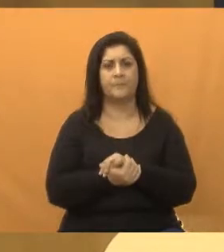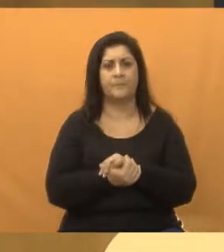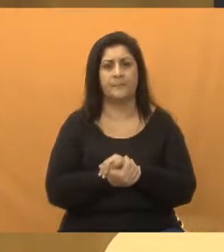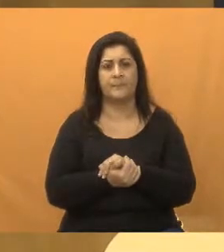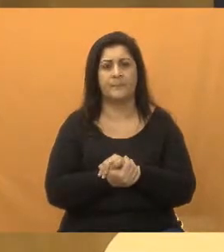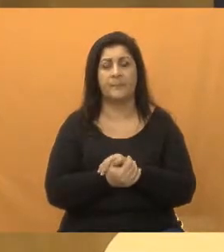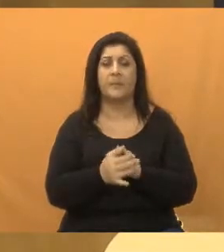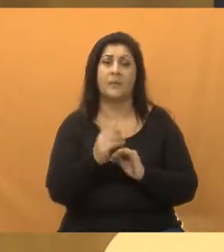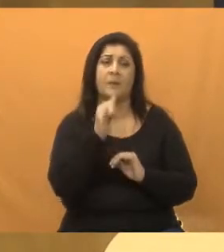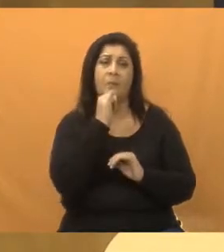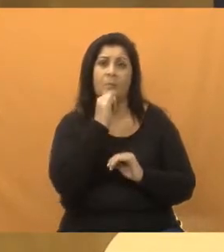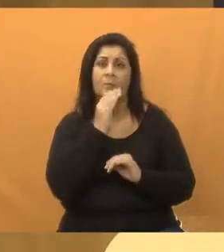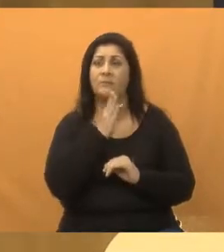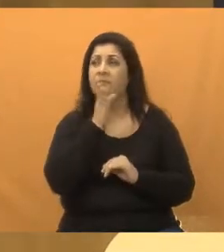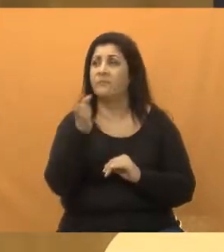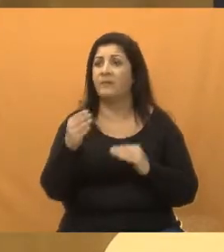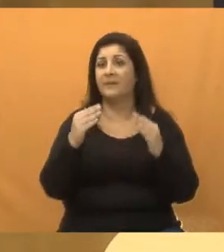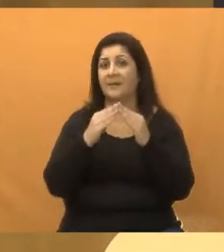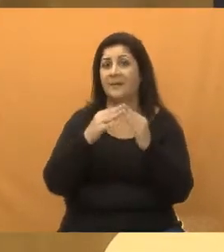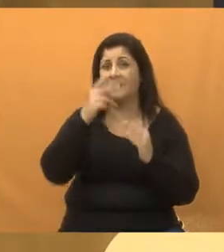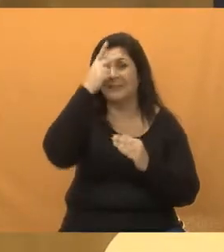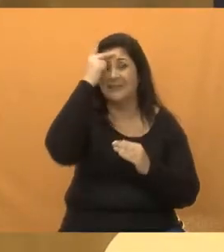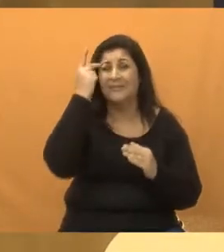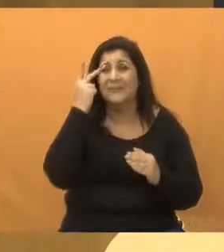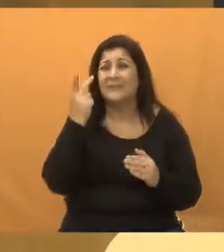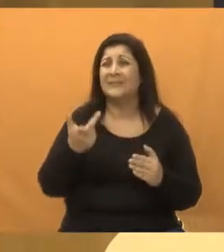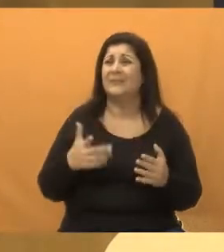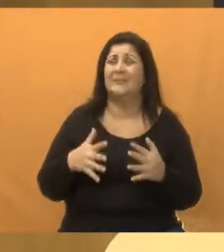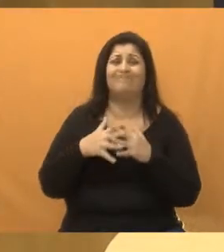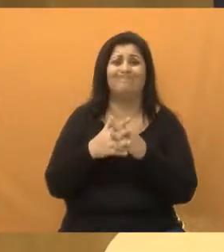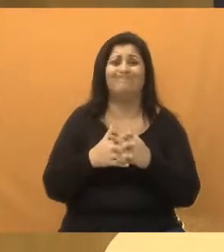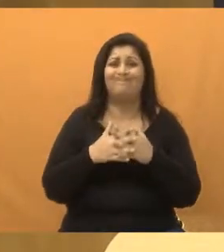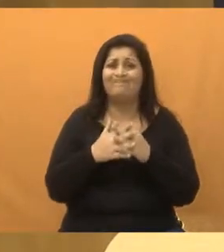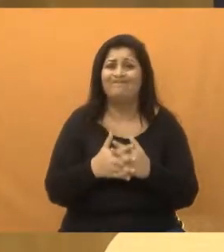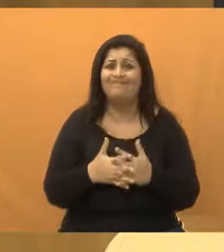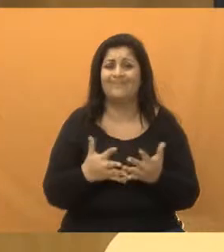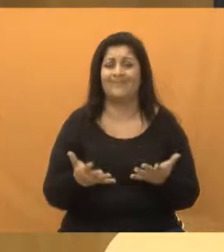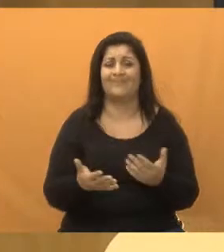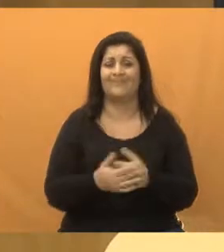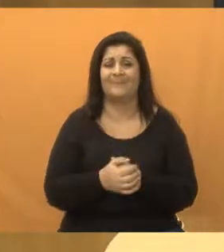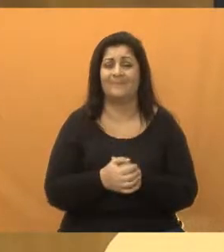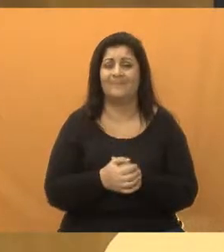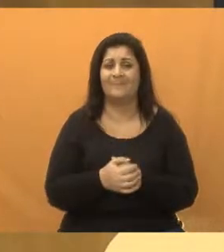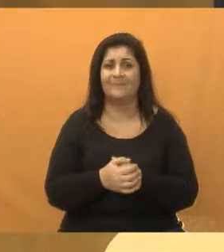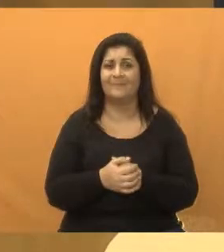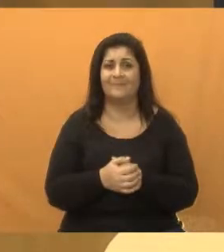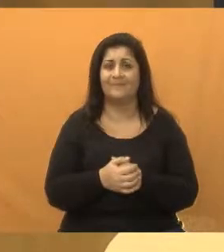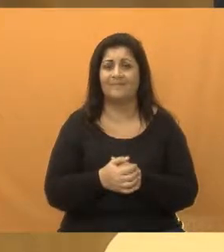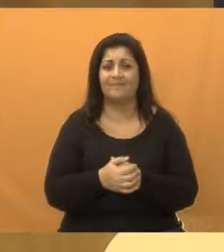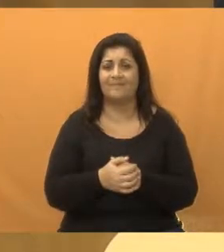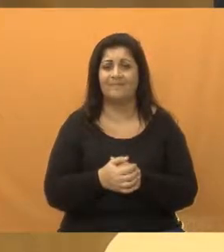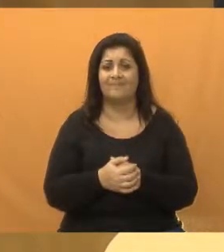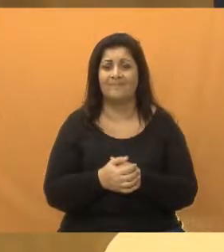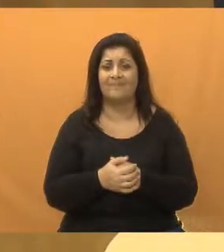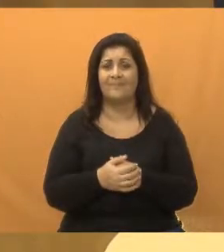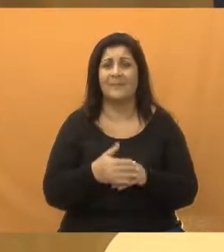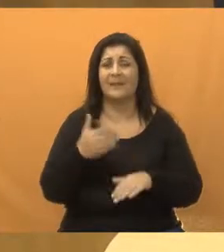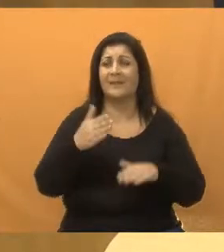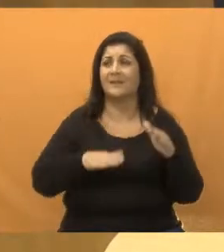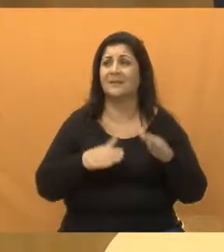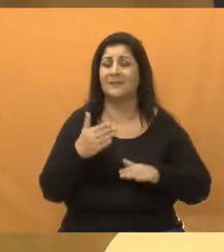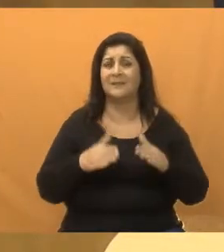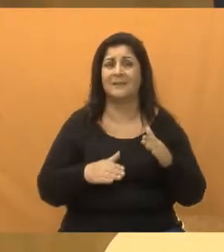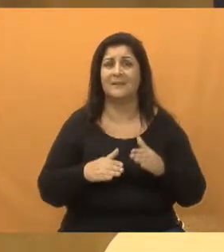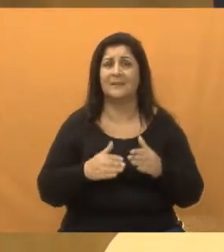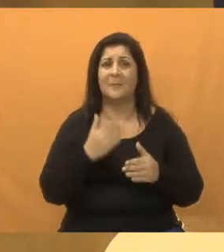por exemplo, na casa de uma pessoa que está passando por uma dificuldade, e aí pede muitas das vezes para